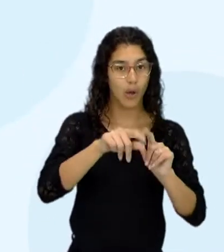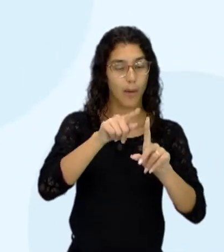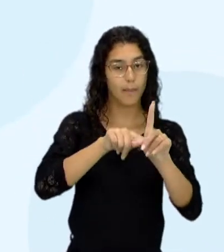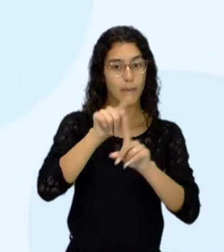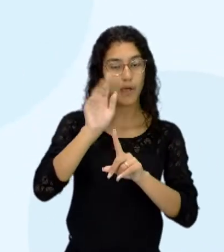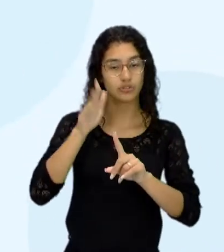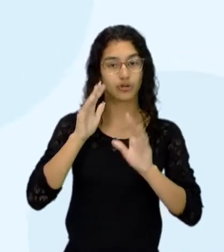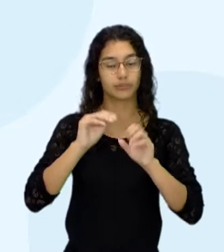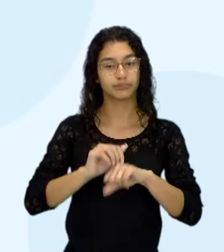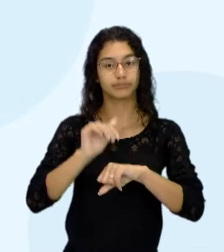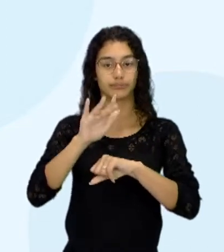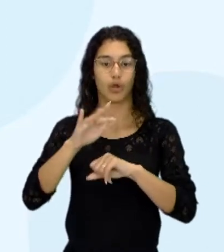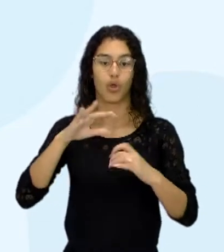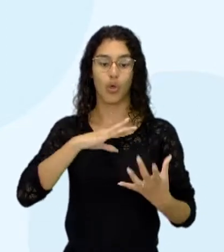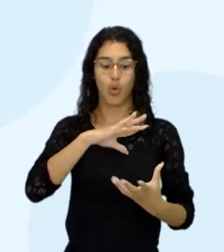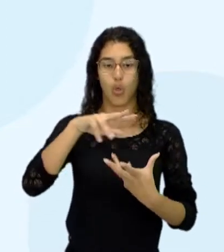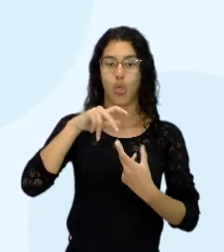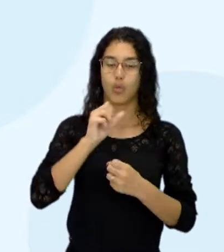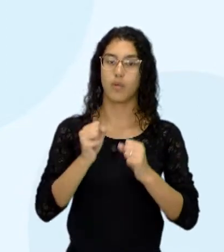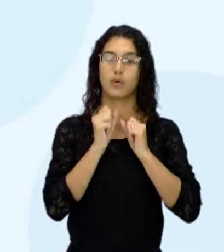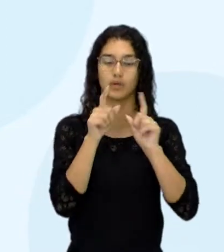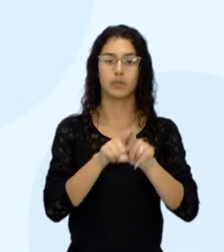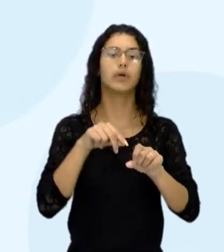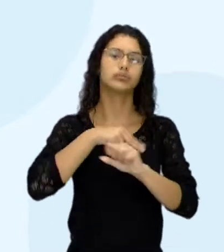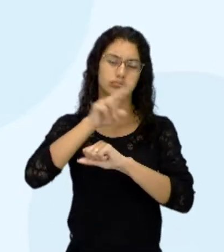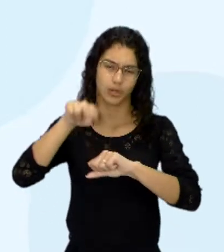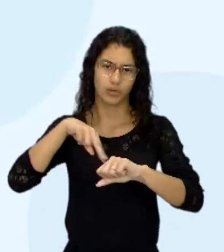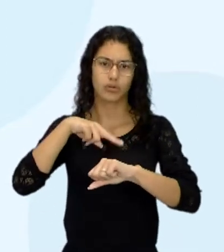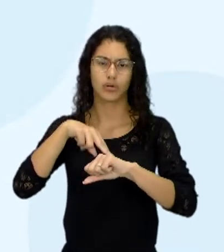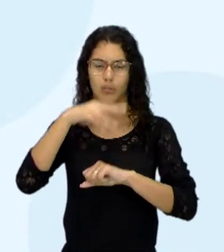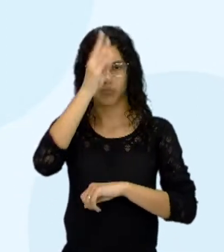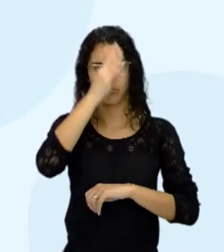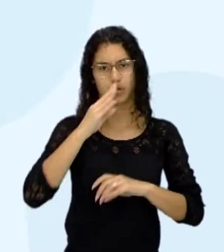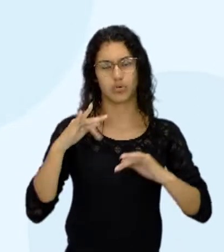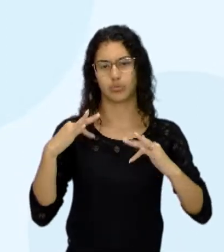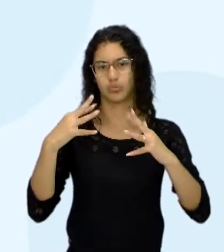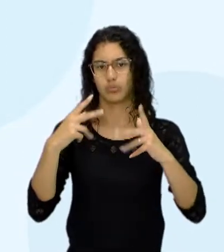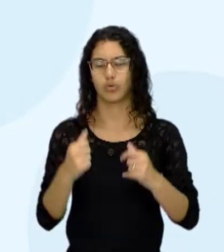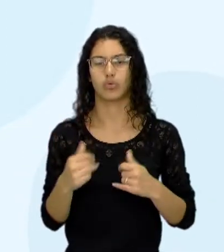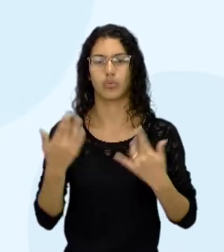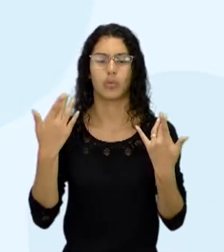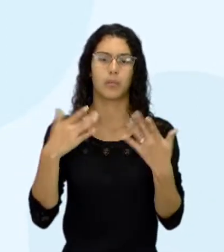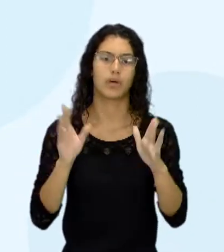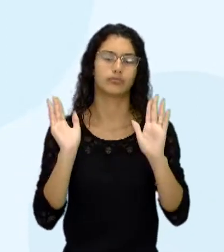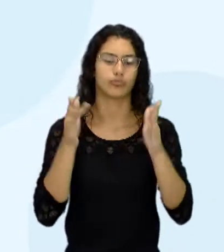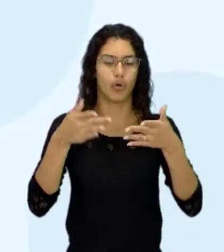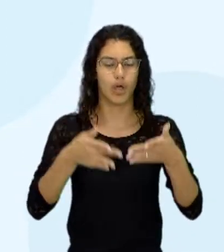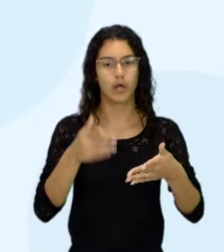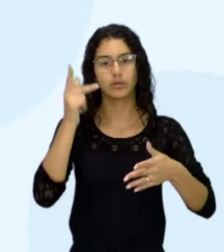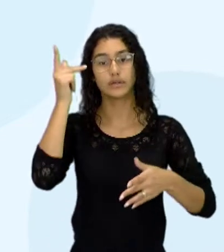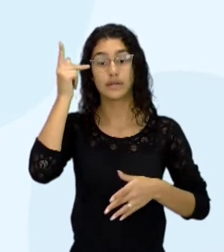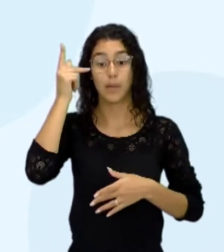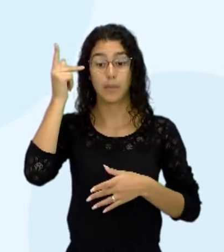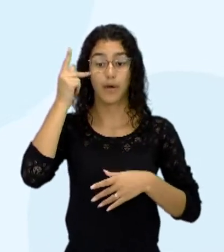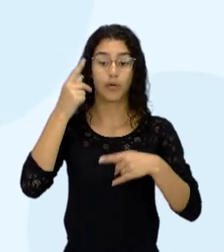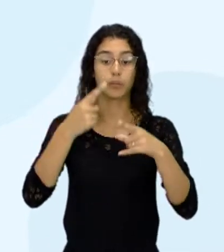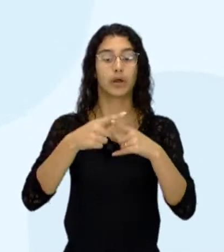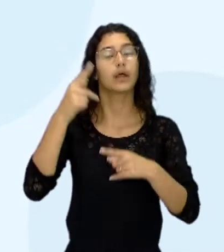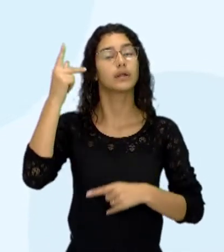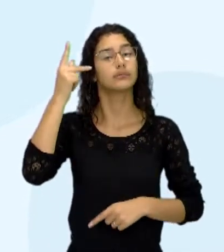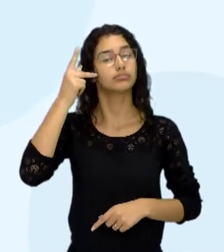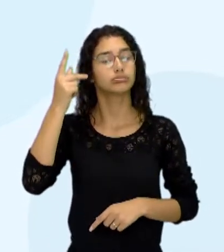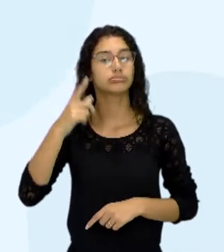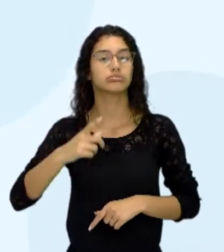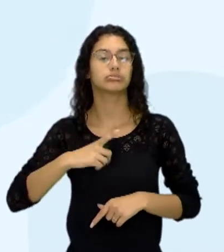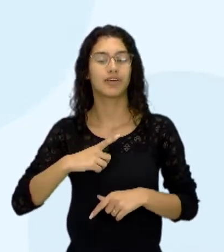nível global e nesse caso aqui pode ser falar em nacional, né? O Brasil todo, mas a gente vai falar especificamente de São Paulo porque São Paulo sofreu mesmo